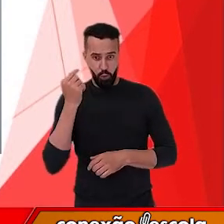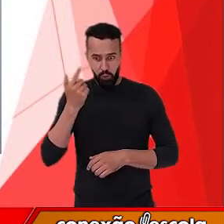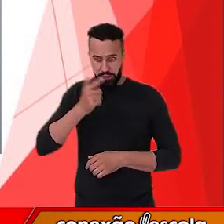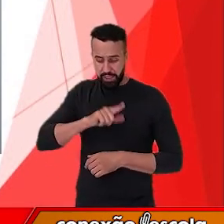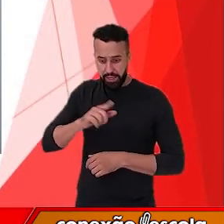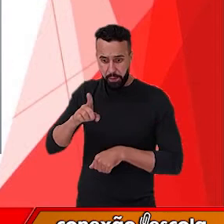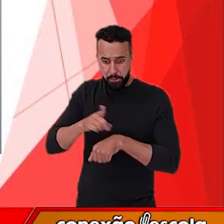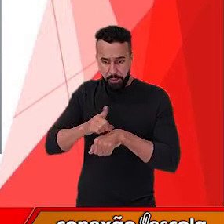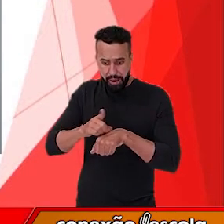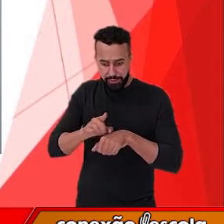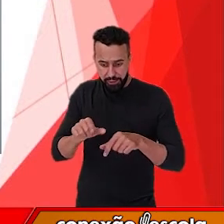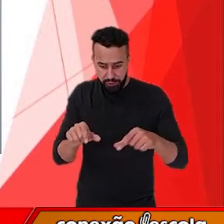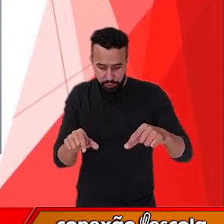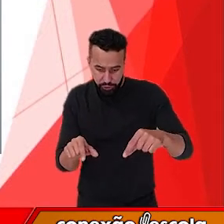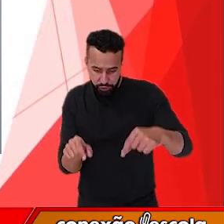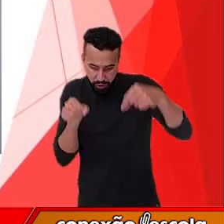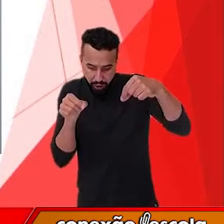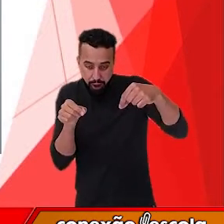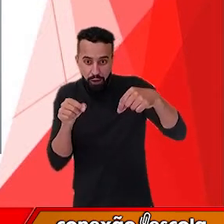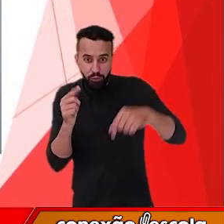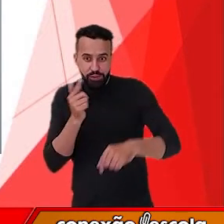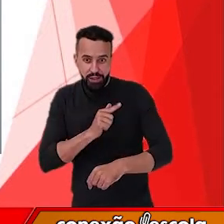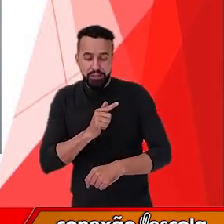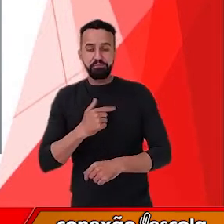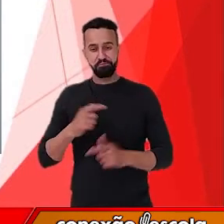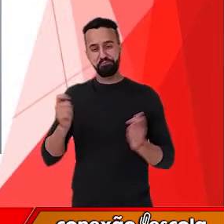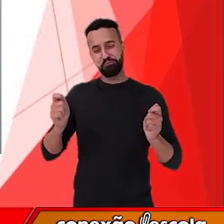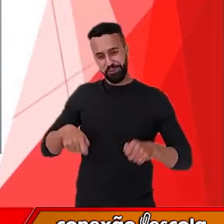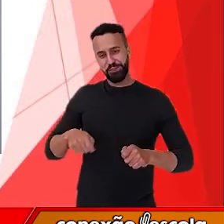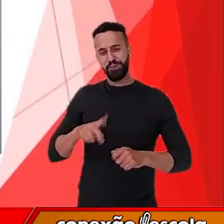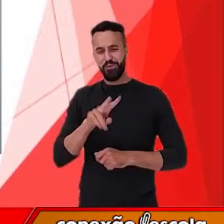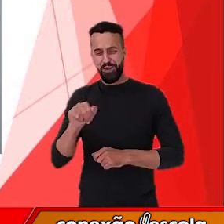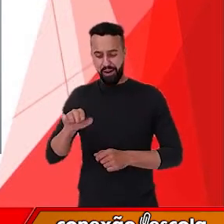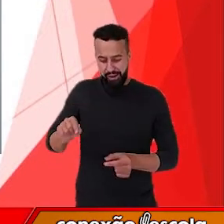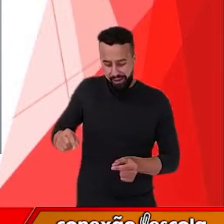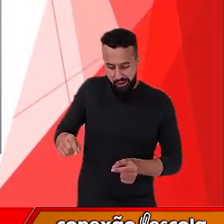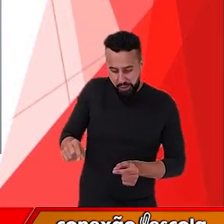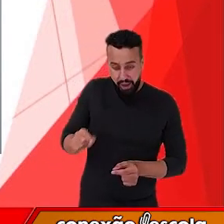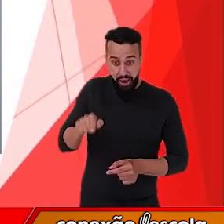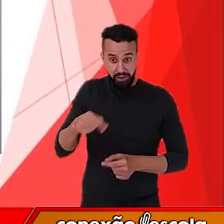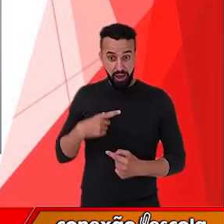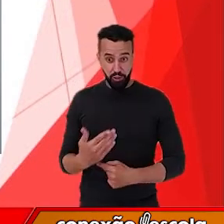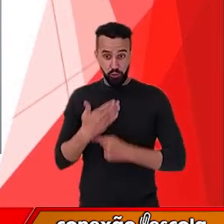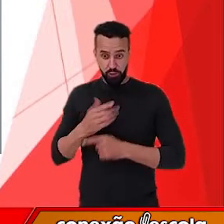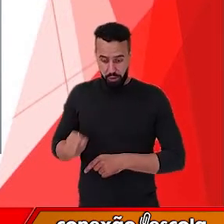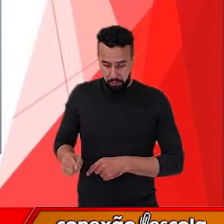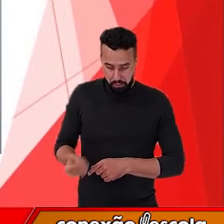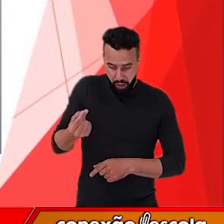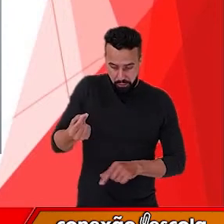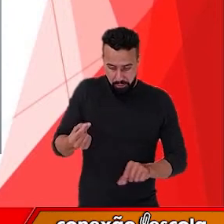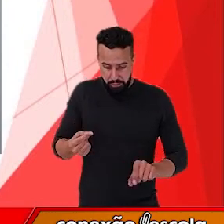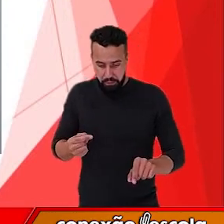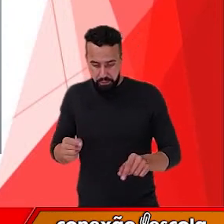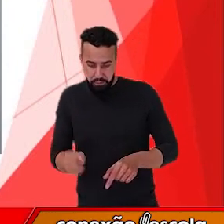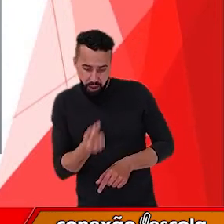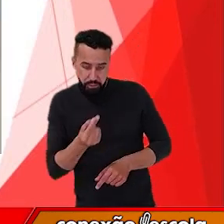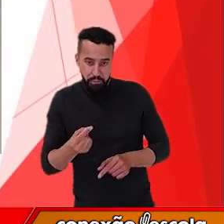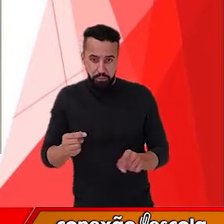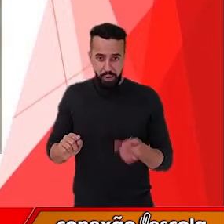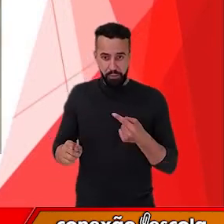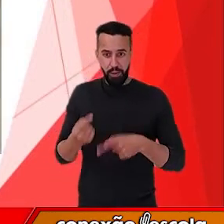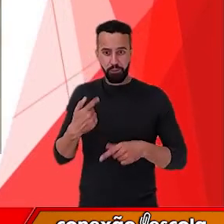retirar a vareta preta pode utilizar essa vareta para ajudar a retirar outras varetas sem movimentar as